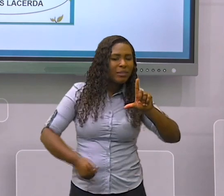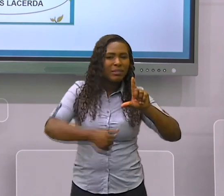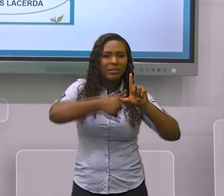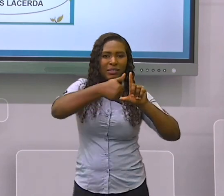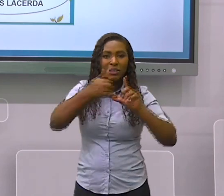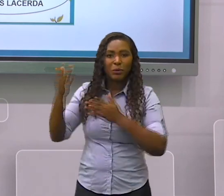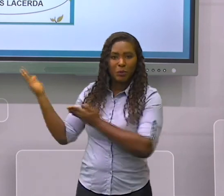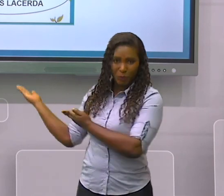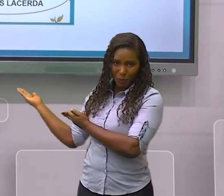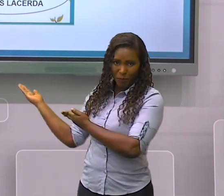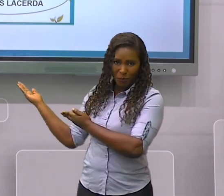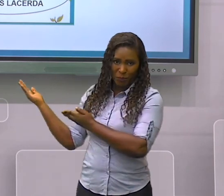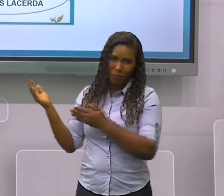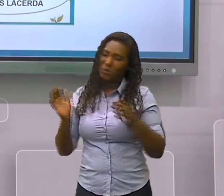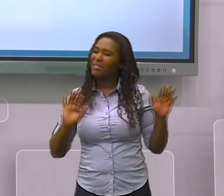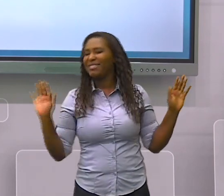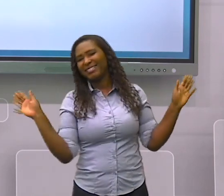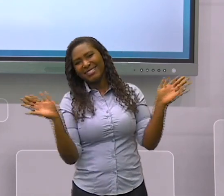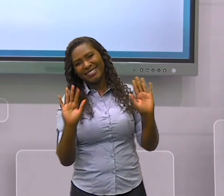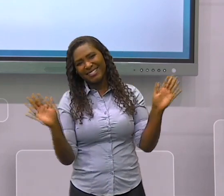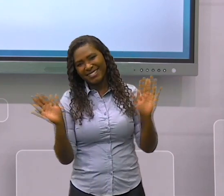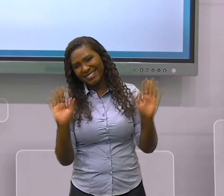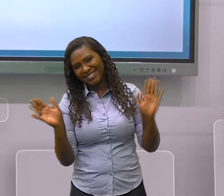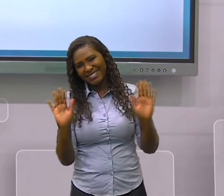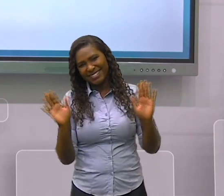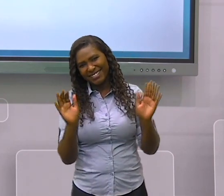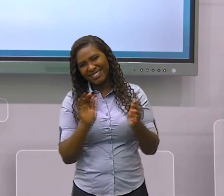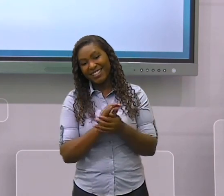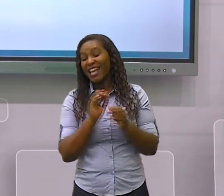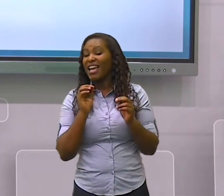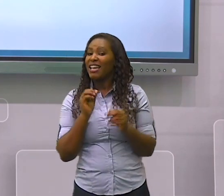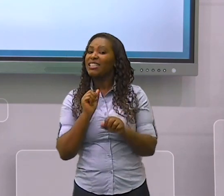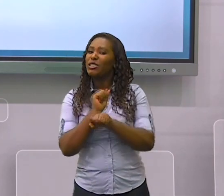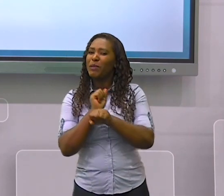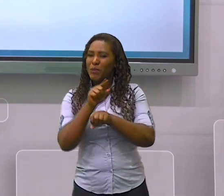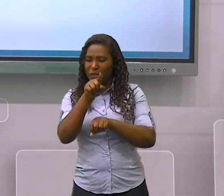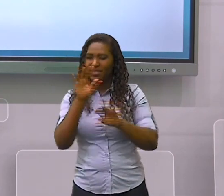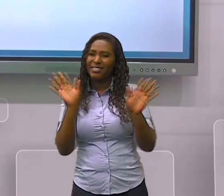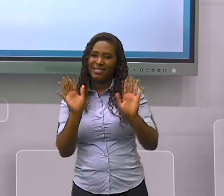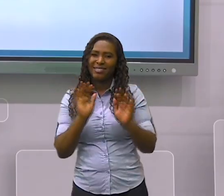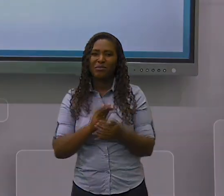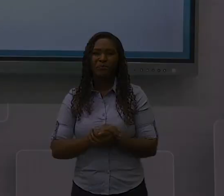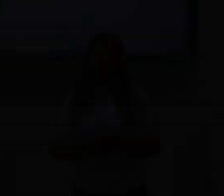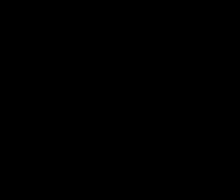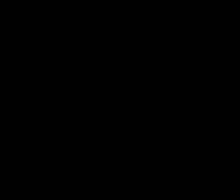aparece aqui no cantinho. Até a próxima, pessoal. Espero por você. Tchau, tchau.